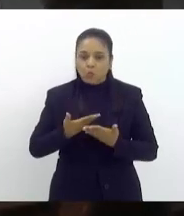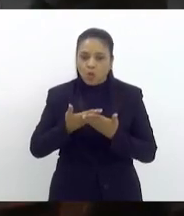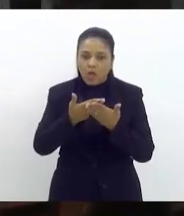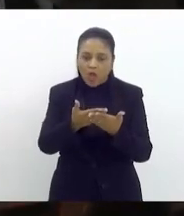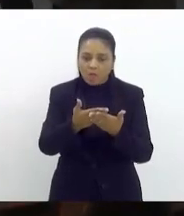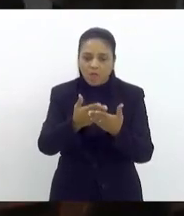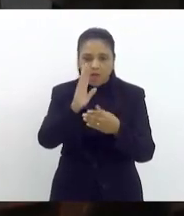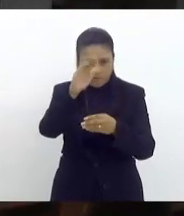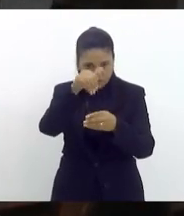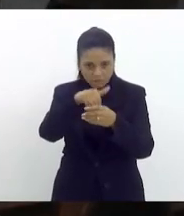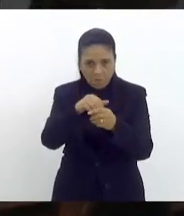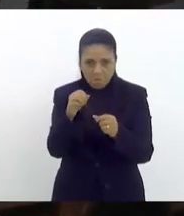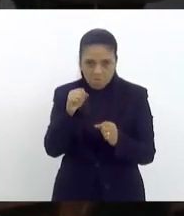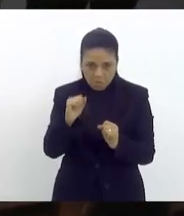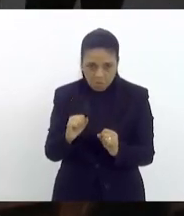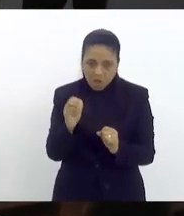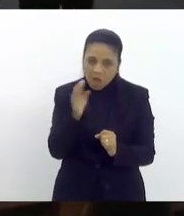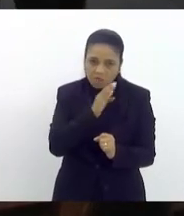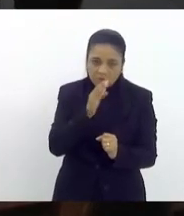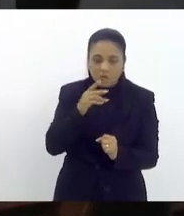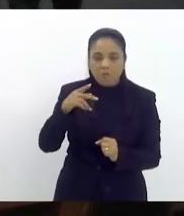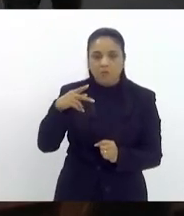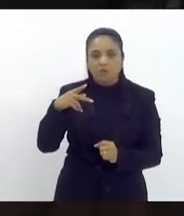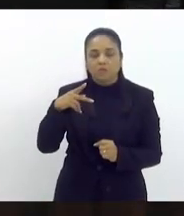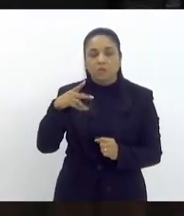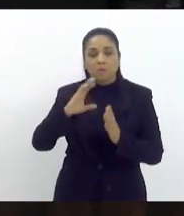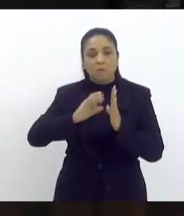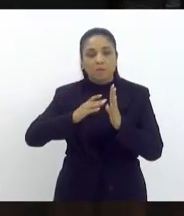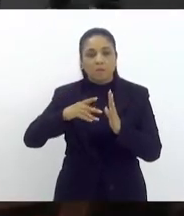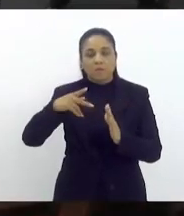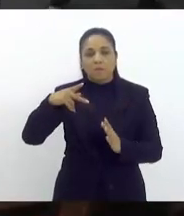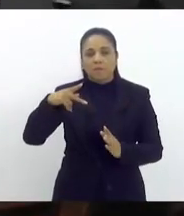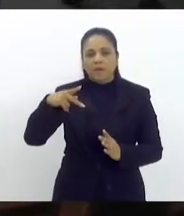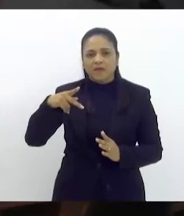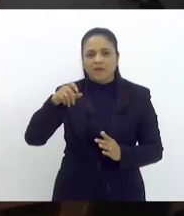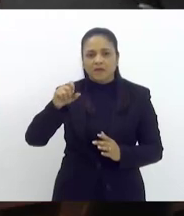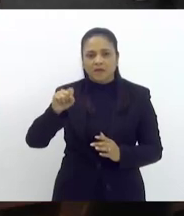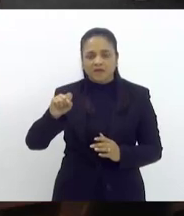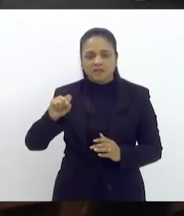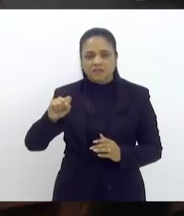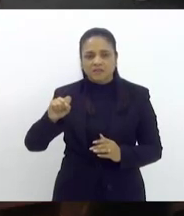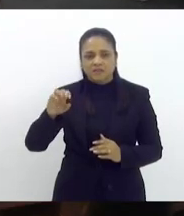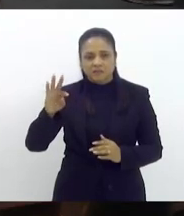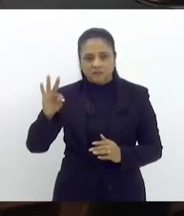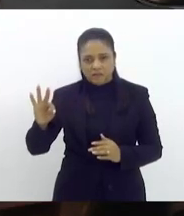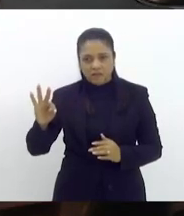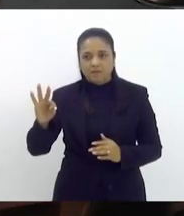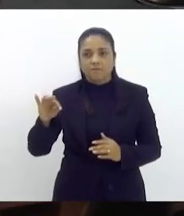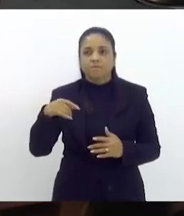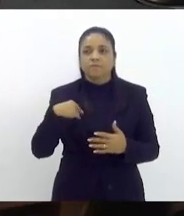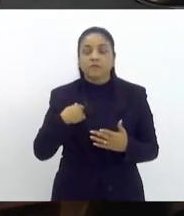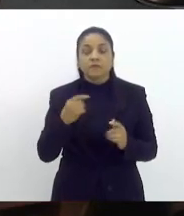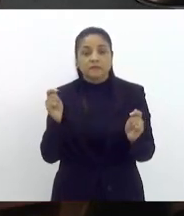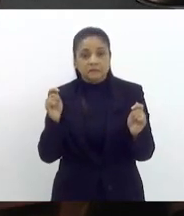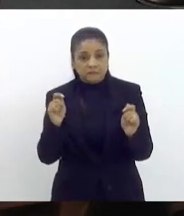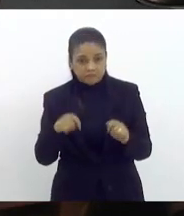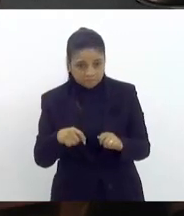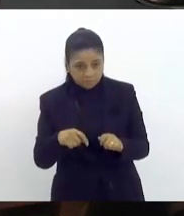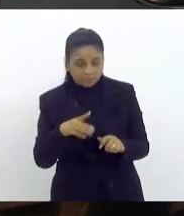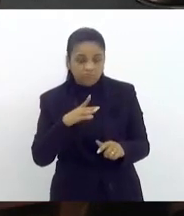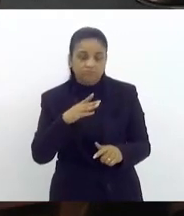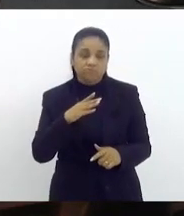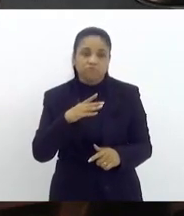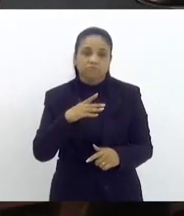votação posso encaminhar rapidamente pelo PSB senhor presidente antes porém se houver a possibilidade de deputado Carlos Mink